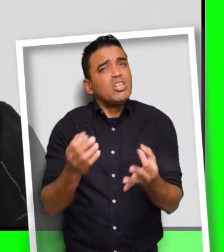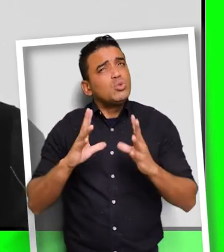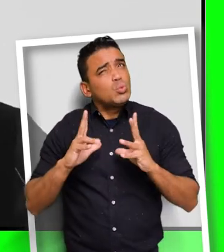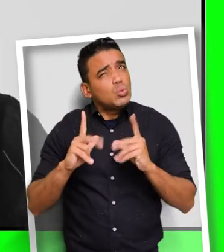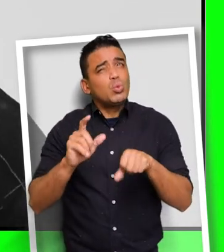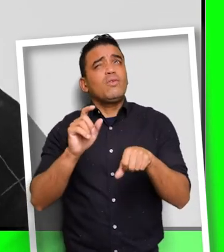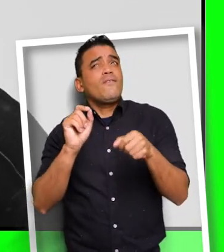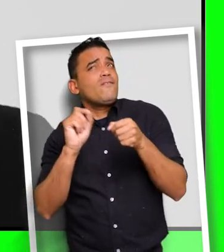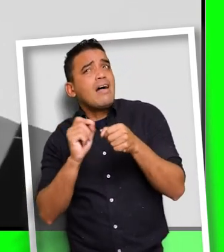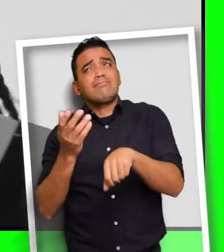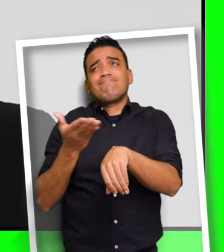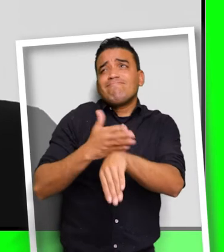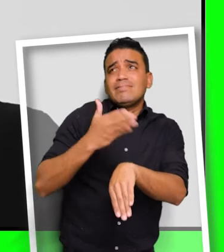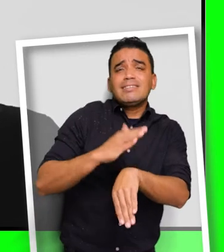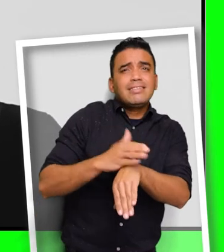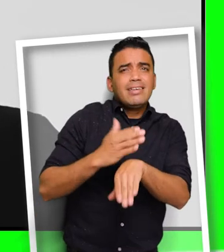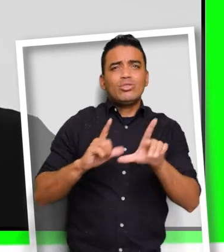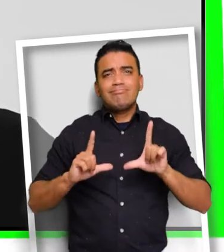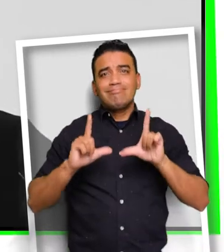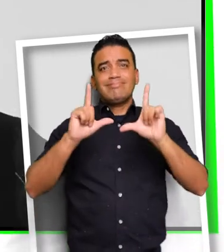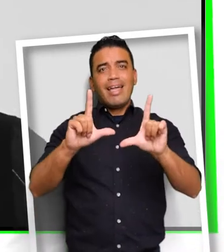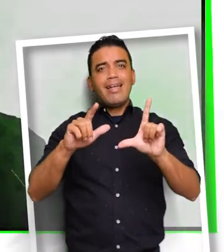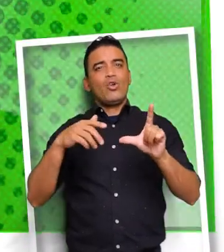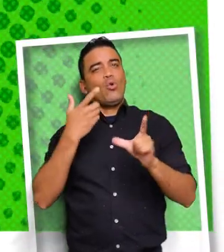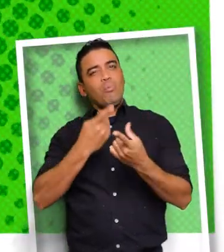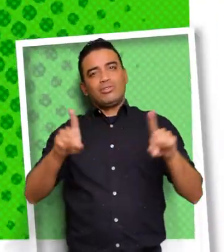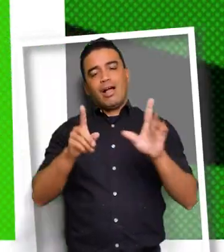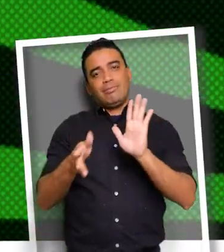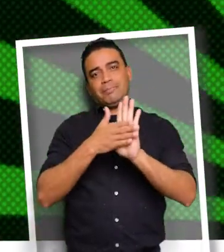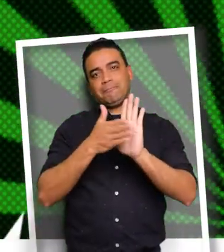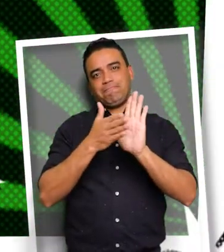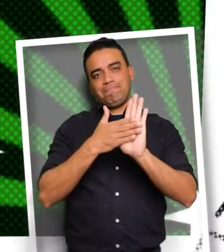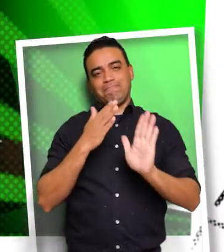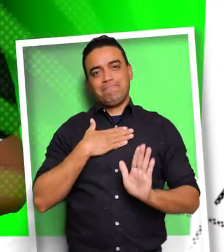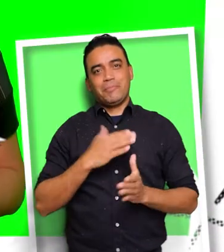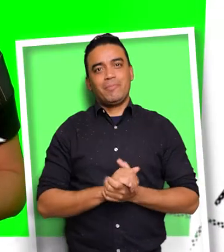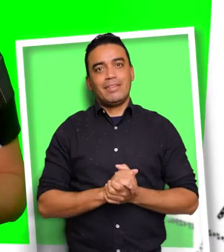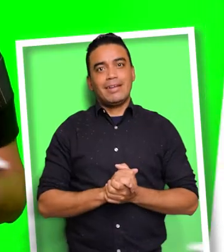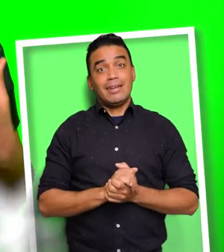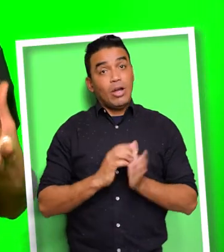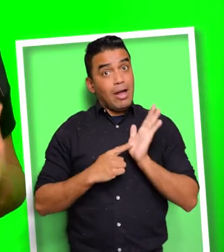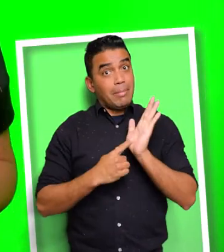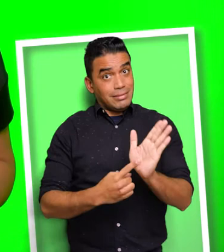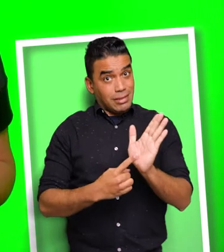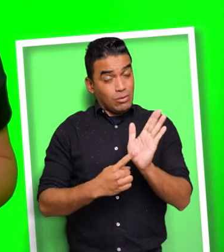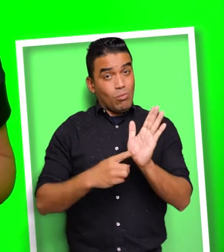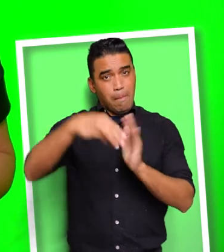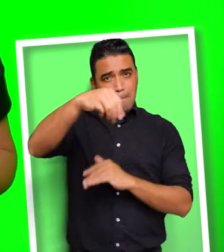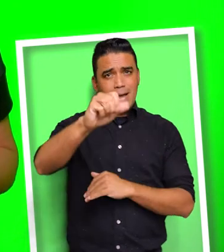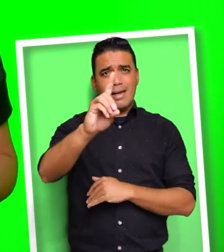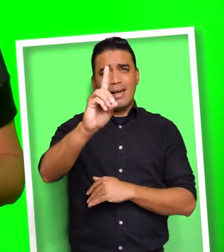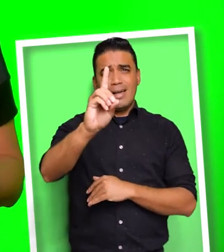Todos os exercícios cênicos musicais que a gente propõe, que eu proponho, né? E foi no espetáculo Madame